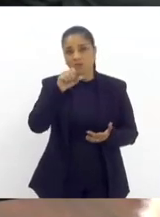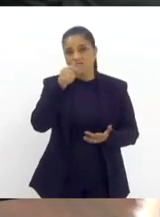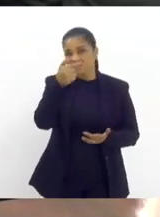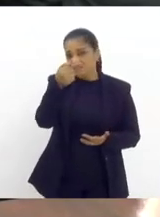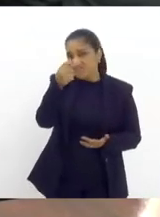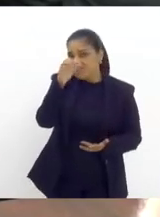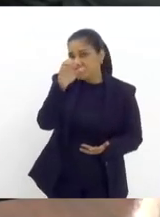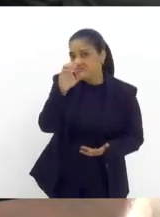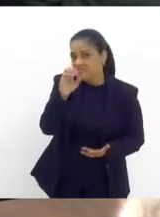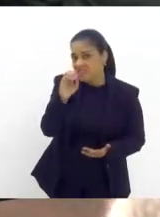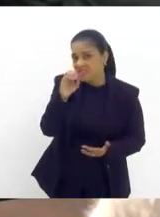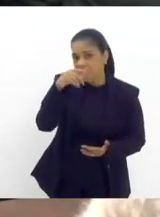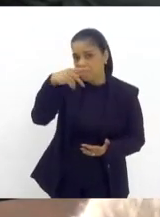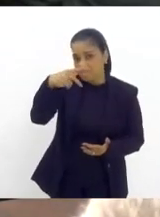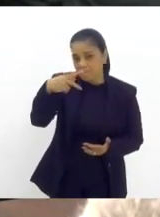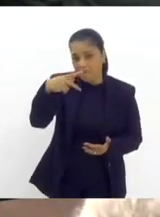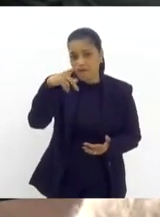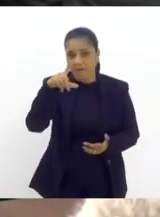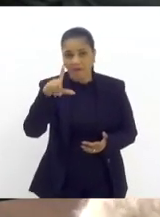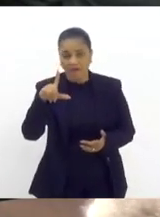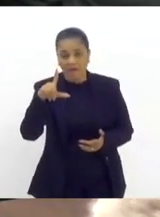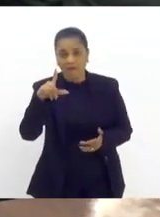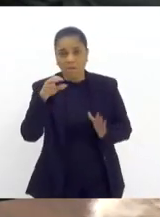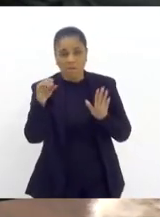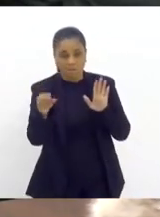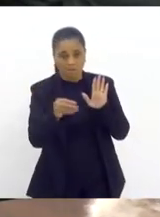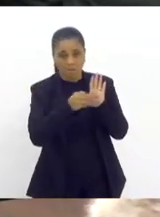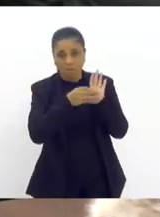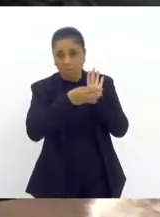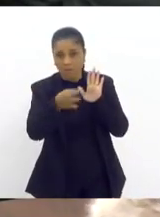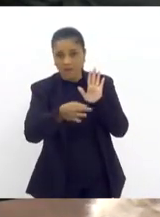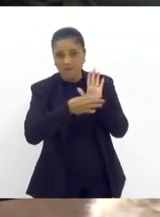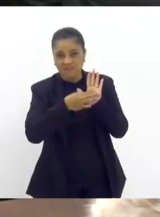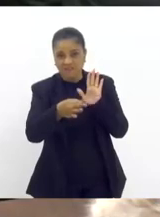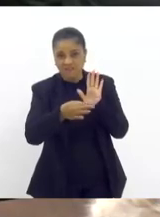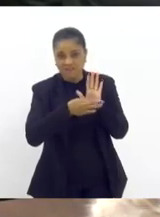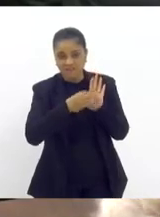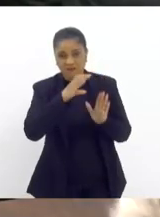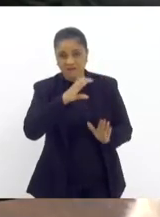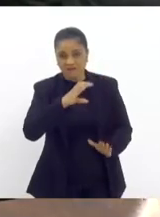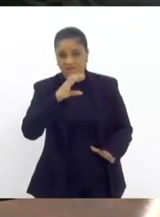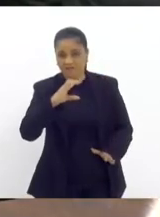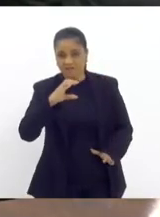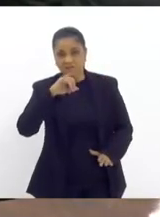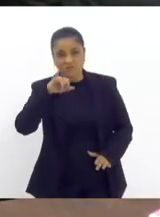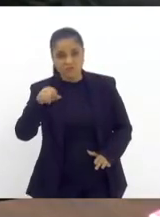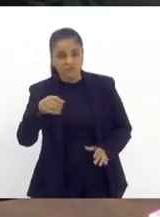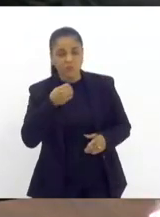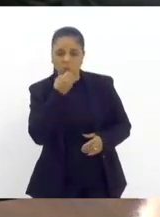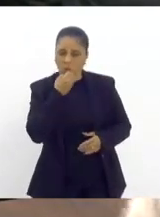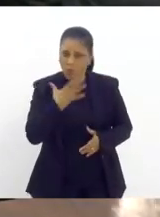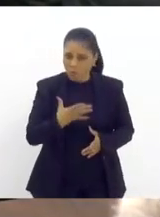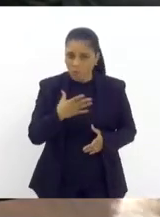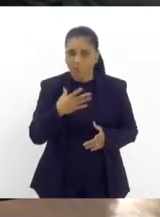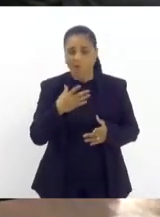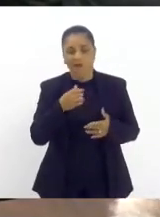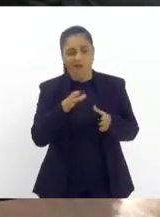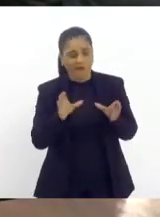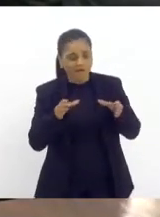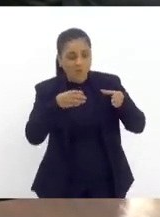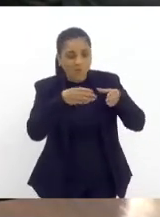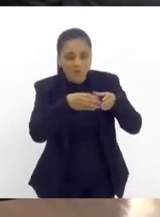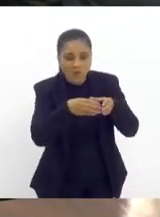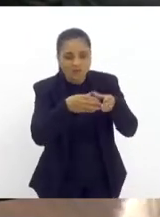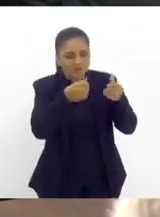para proferir parecer pela ccj sempre o ideal é a gente analisar na comissão que a comissão